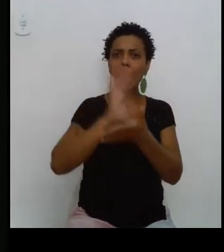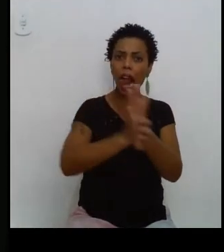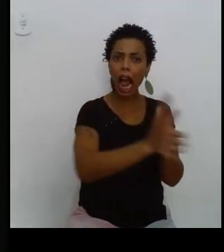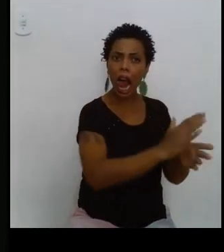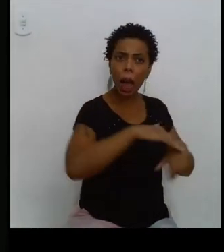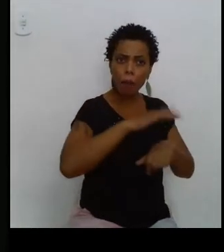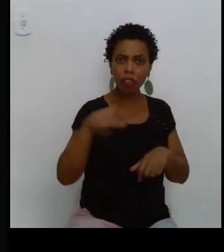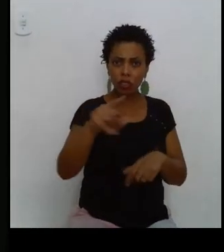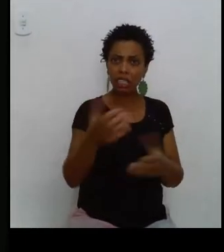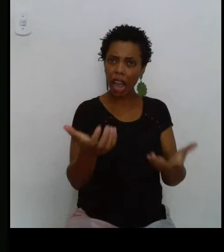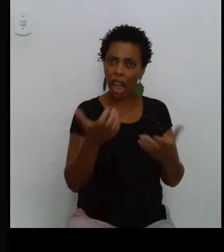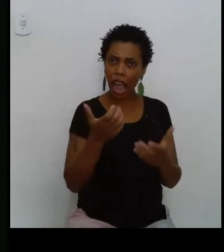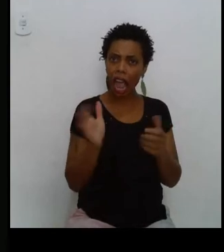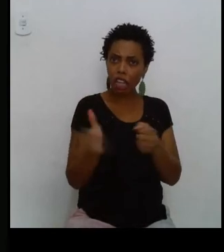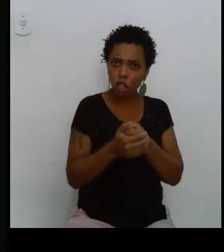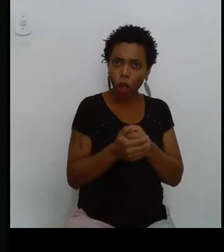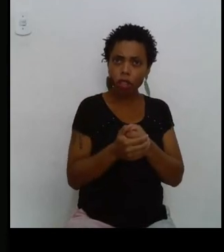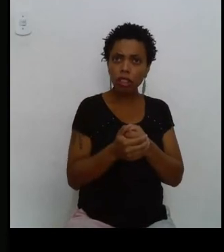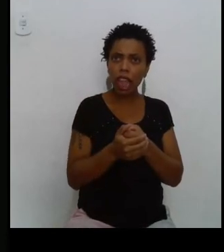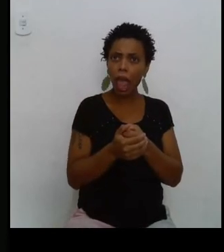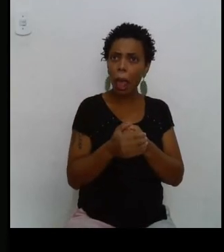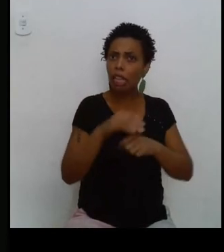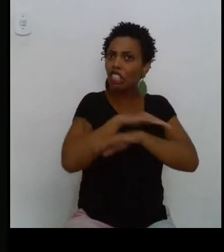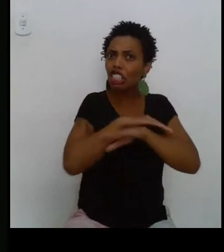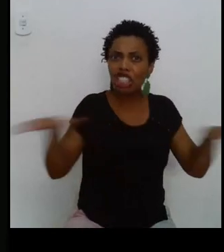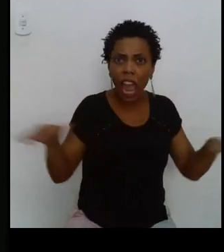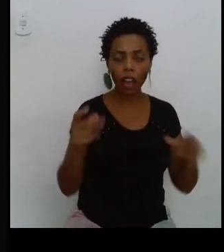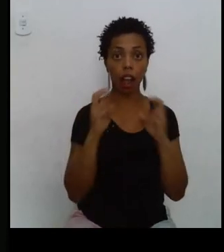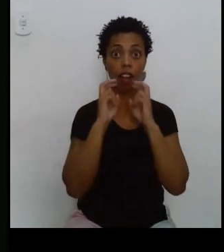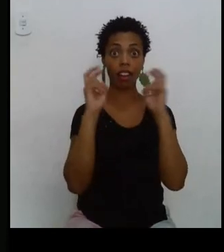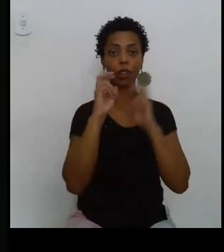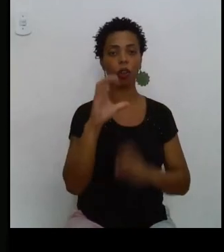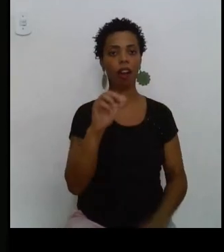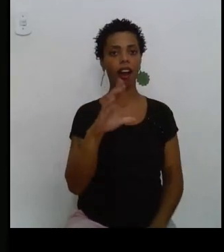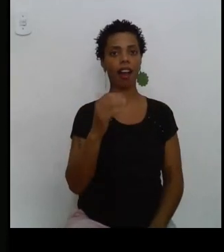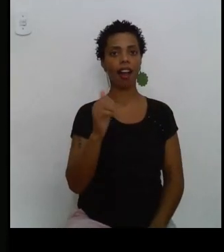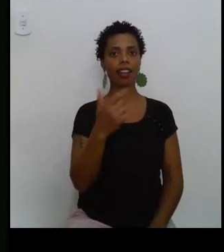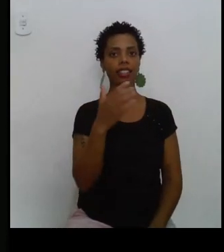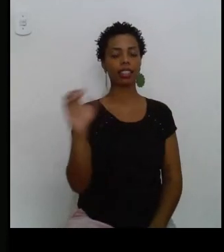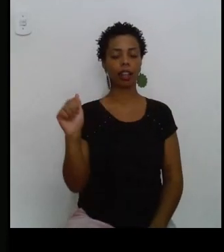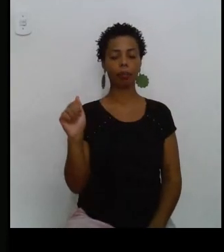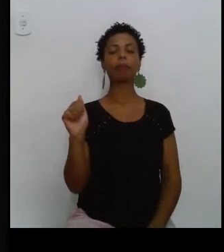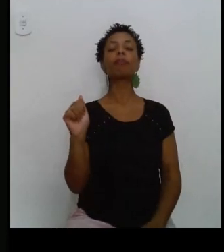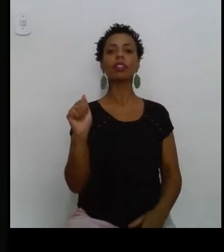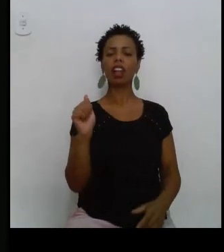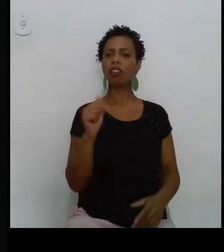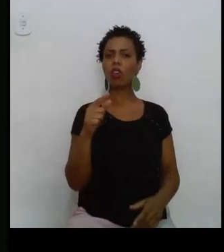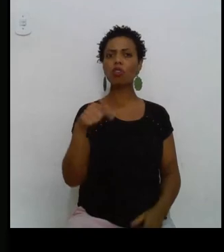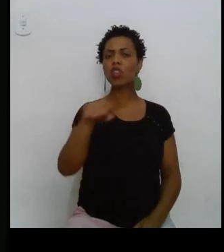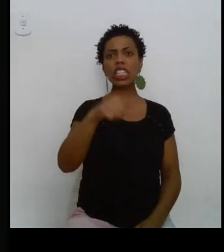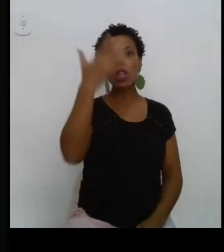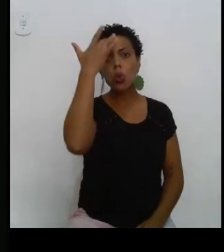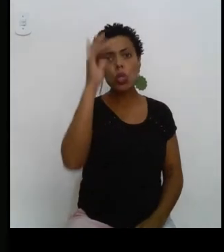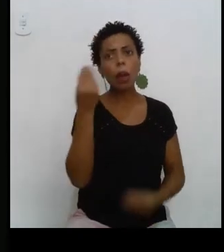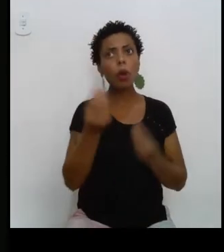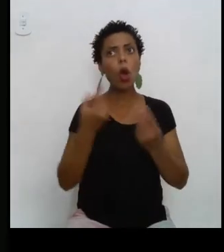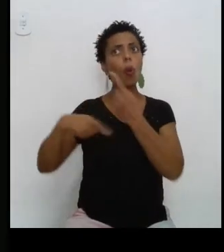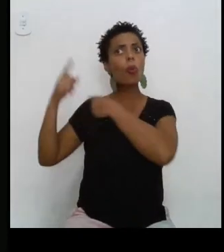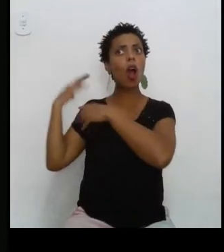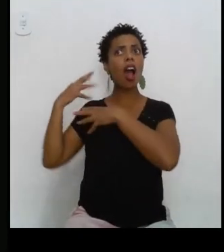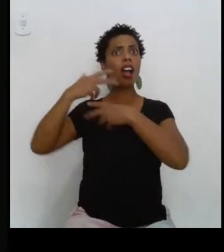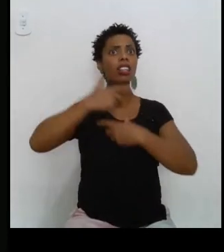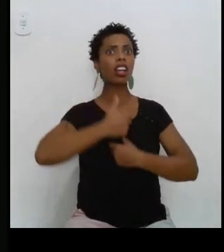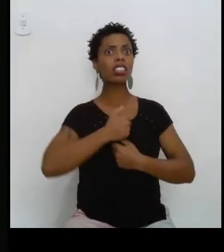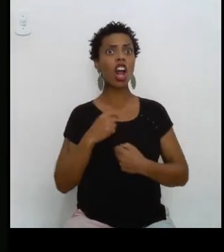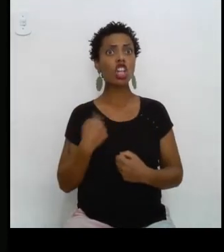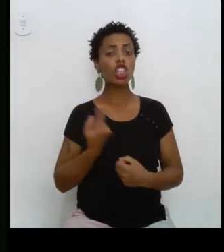grita carcaça levantando-se exaltada você não faz ideia do que nós nossos ancestrais passaram para garantir esse